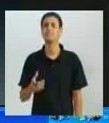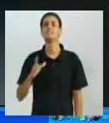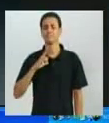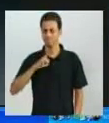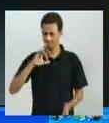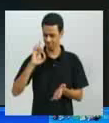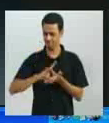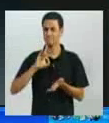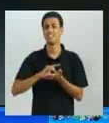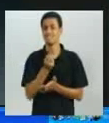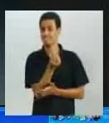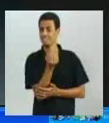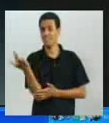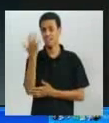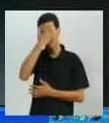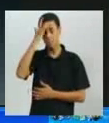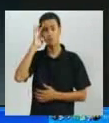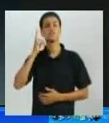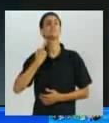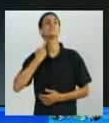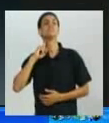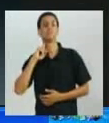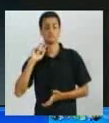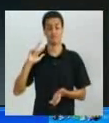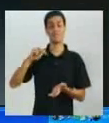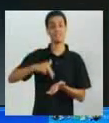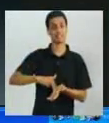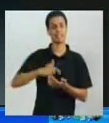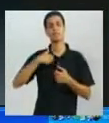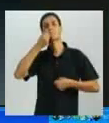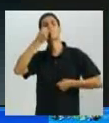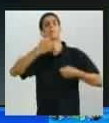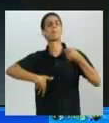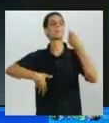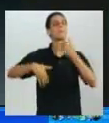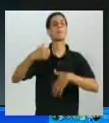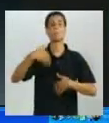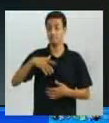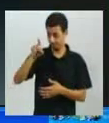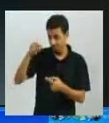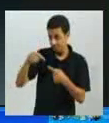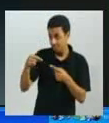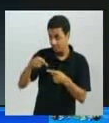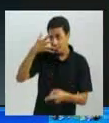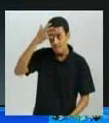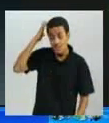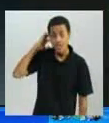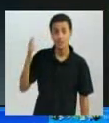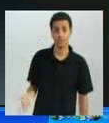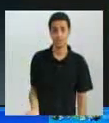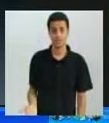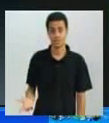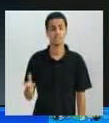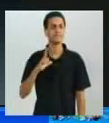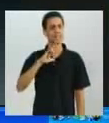Tem muito sujo, aqui, querendo falar do mal lavado, vereador Ivanatis. Tem muita meretriz da